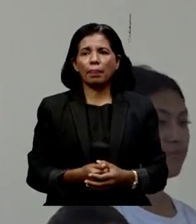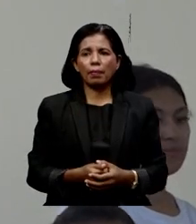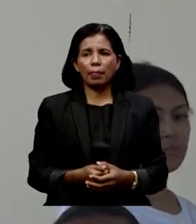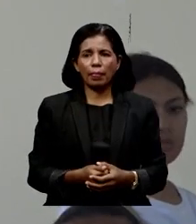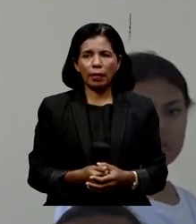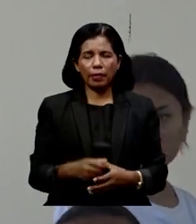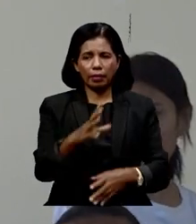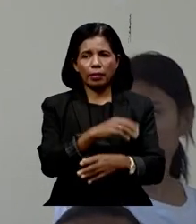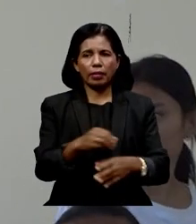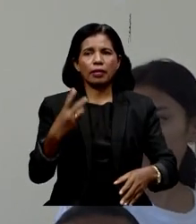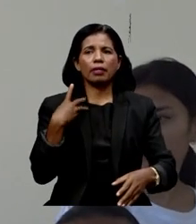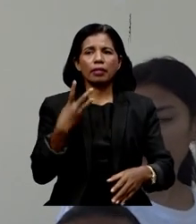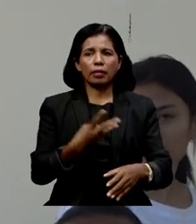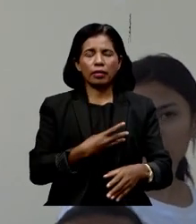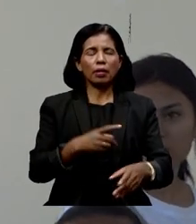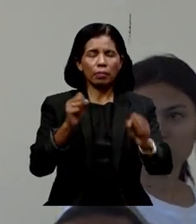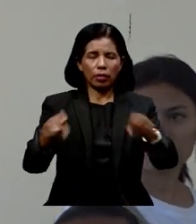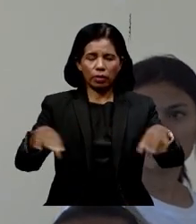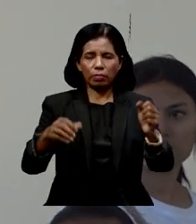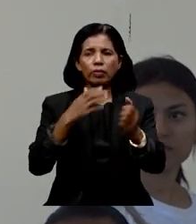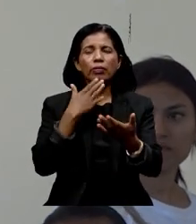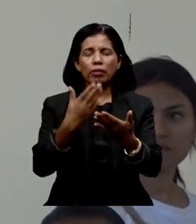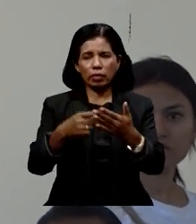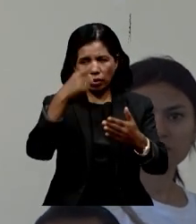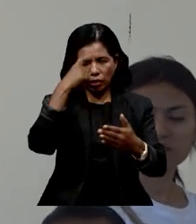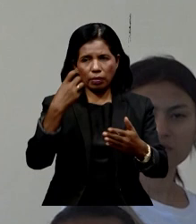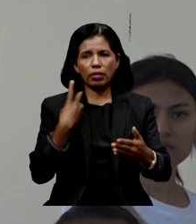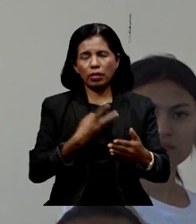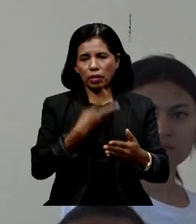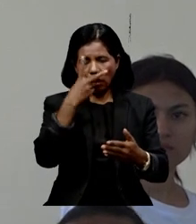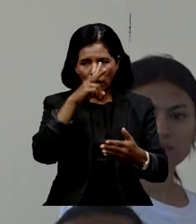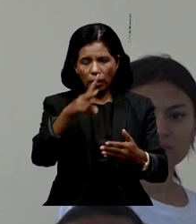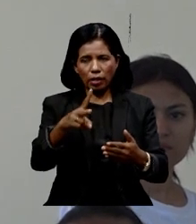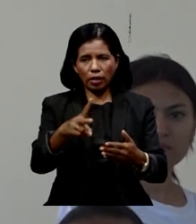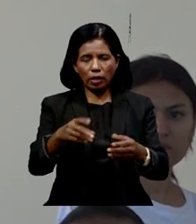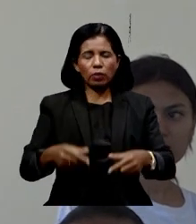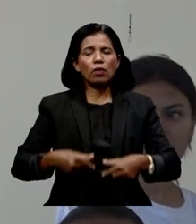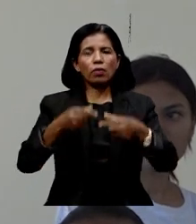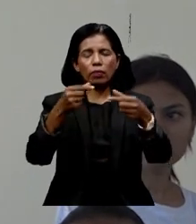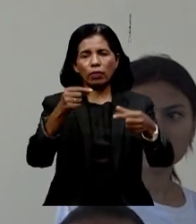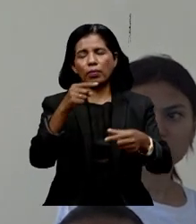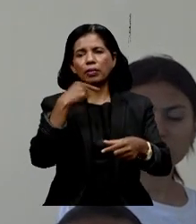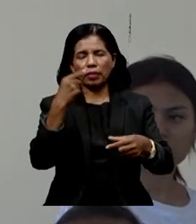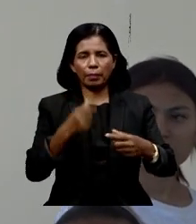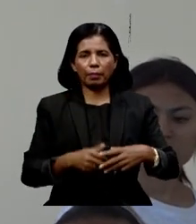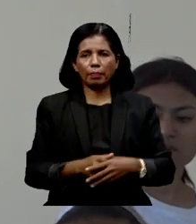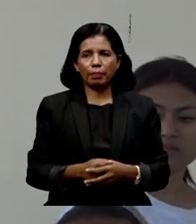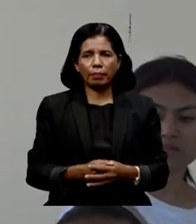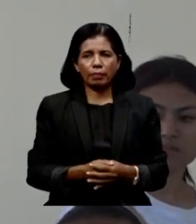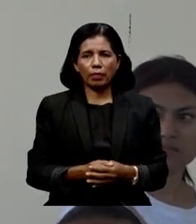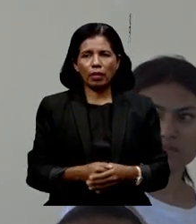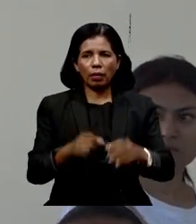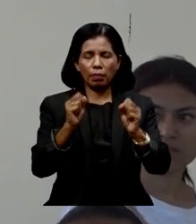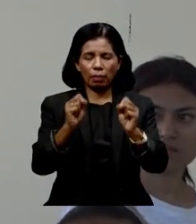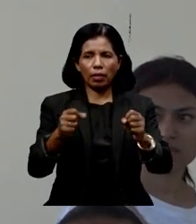depois, o Rio Catarina que estava correndo a minha luta, estava preparado, dedica para ser. E ela